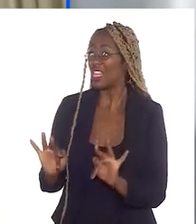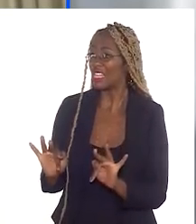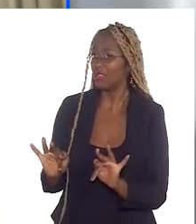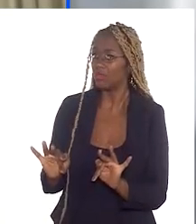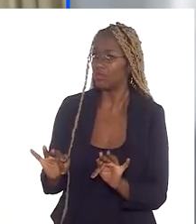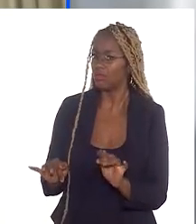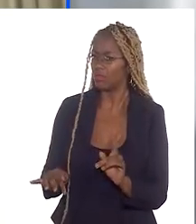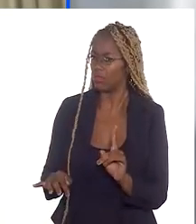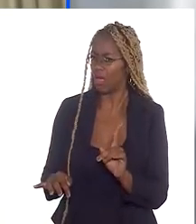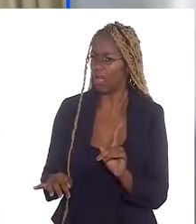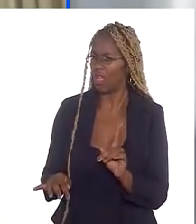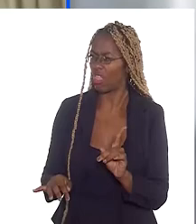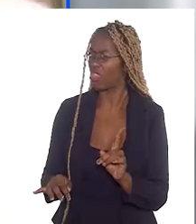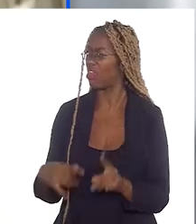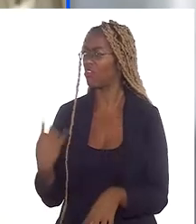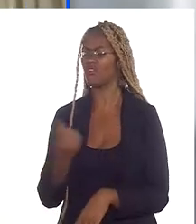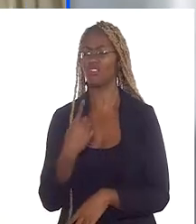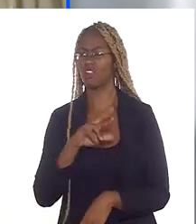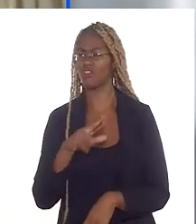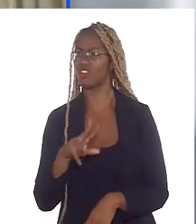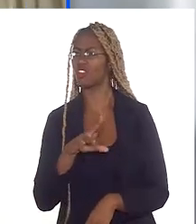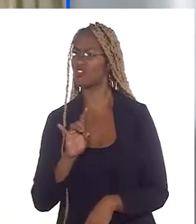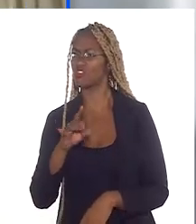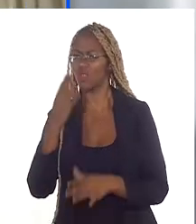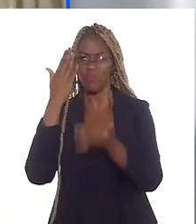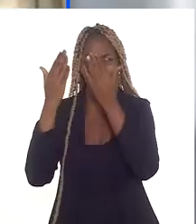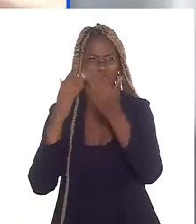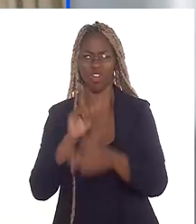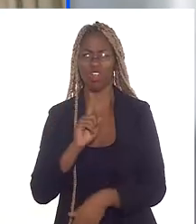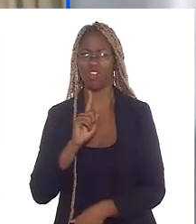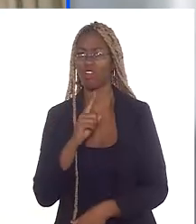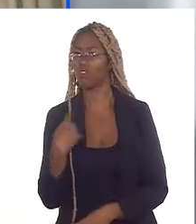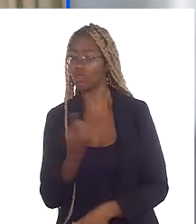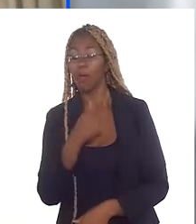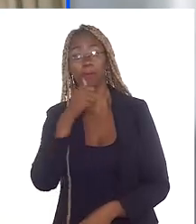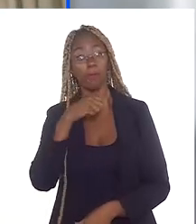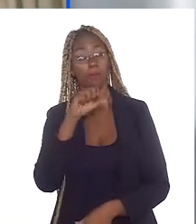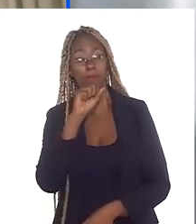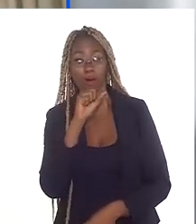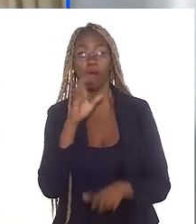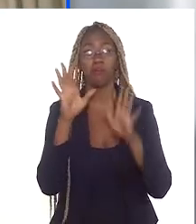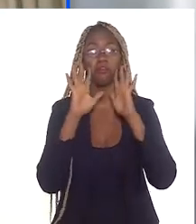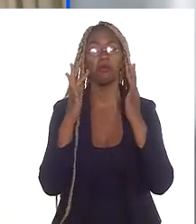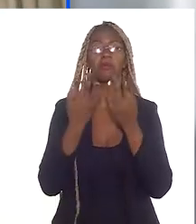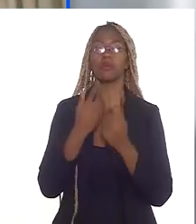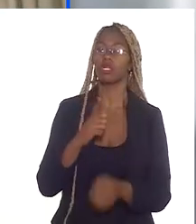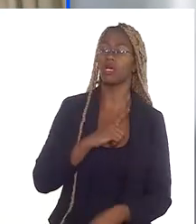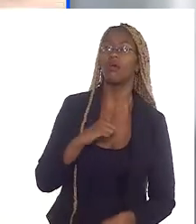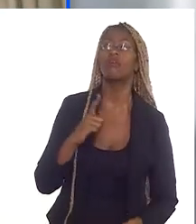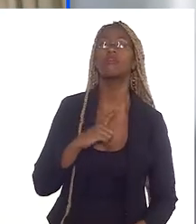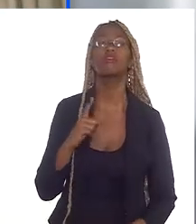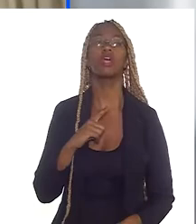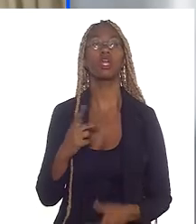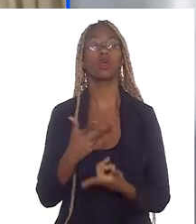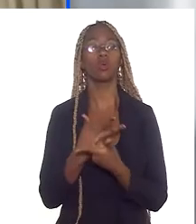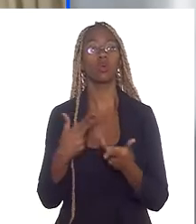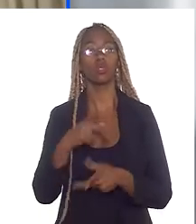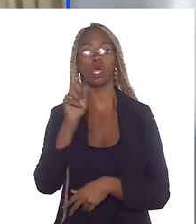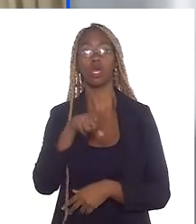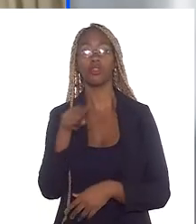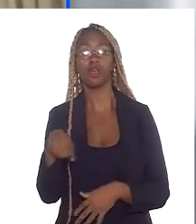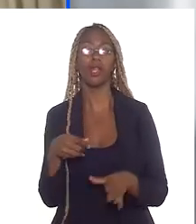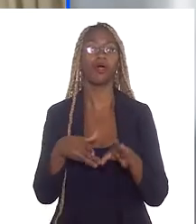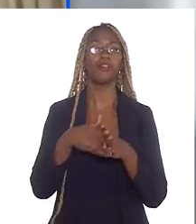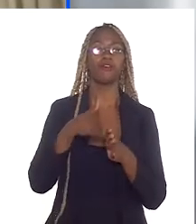estão felicíssimos não nós não somos só psicólogas mais bom demais né mas nós temos família coisas que foram